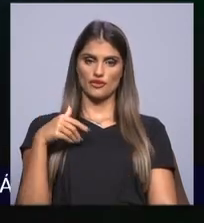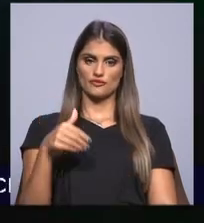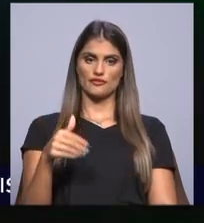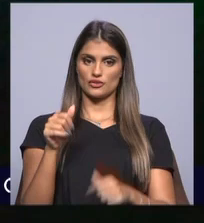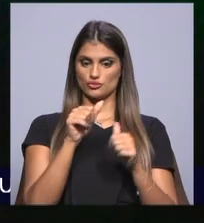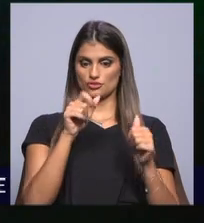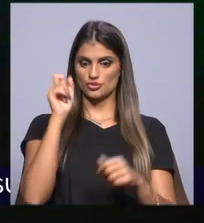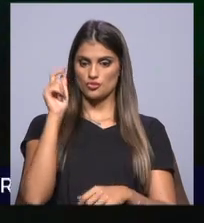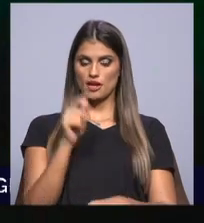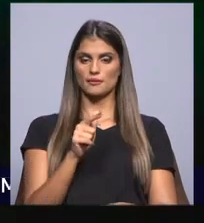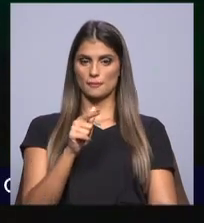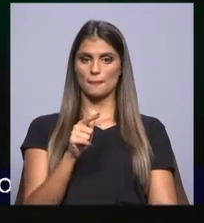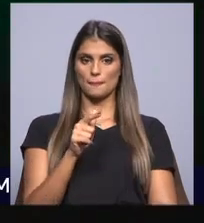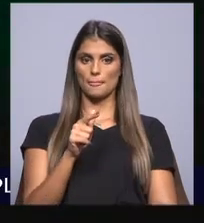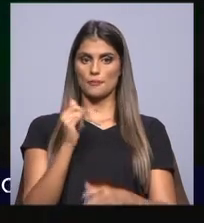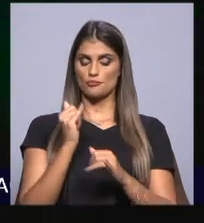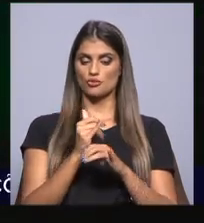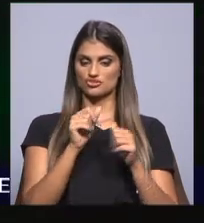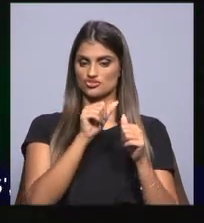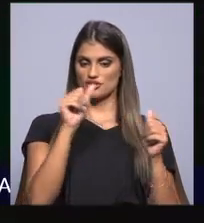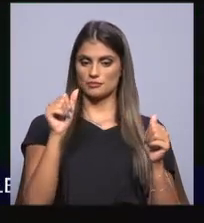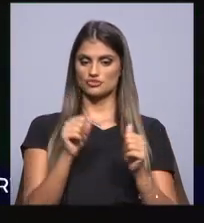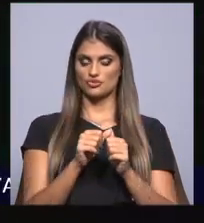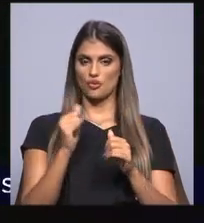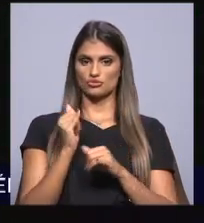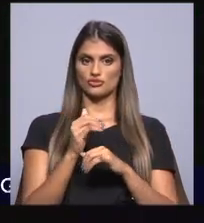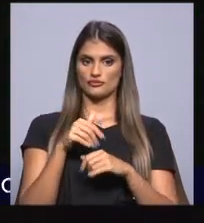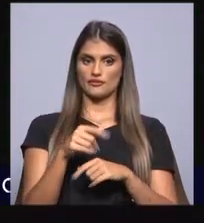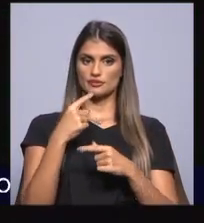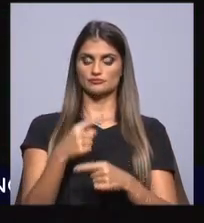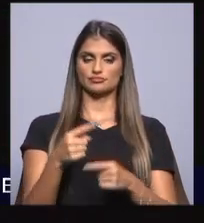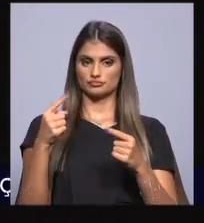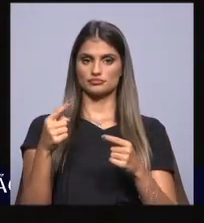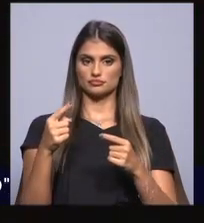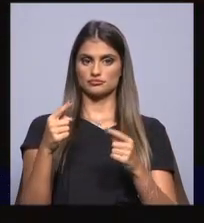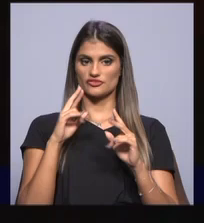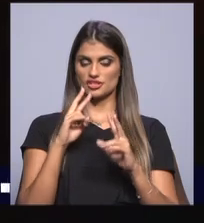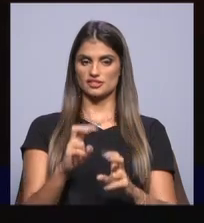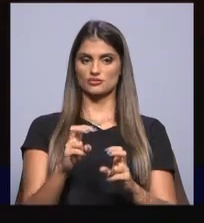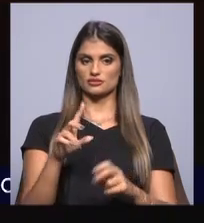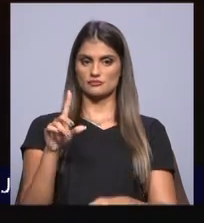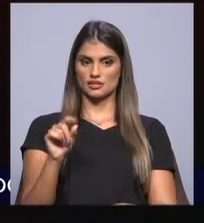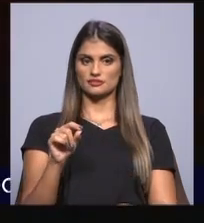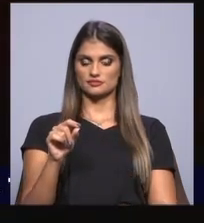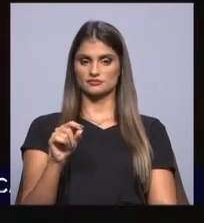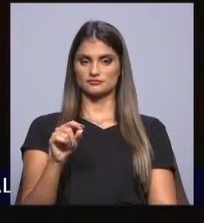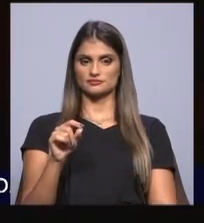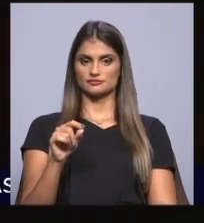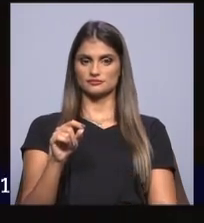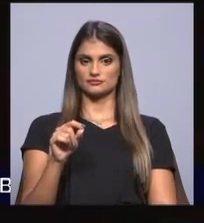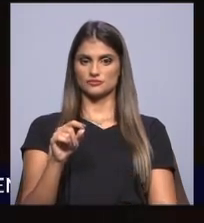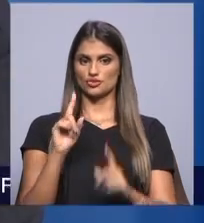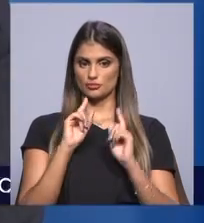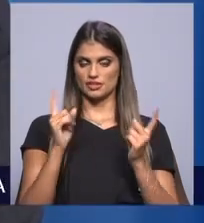sistema solar para outros sistemas planetários, vamos dar conta de uma investigação que também criou surpresa